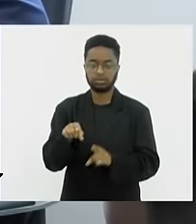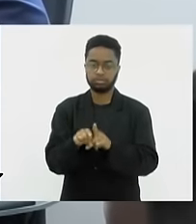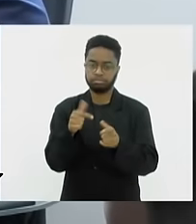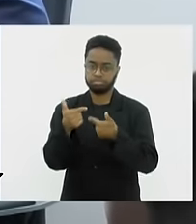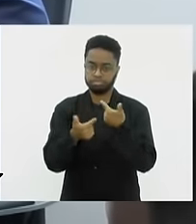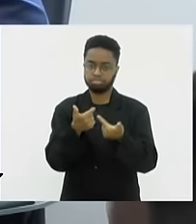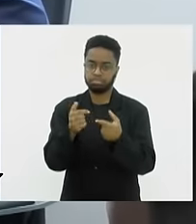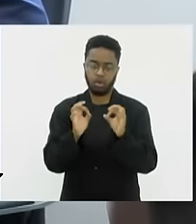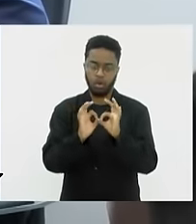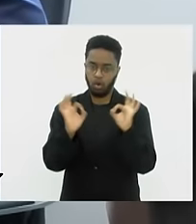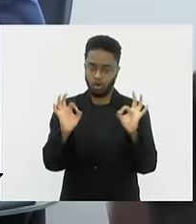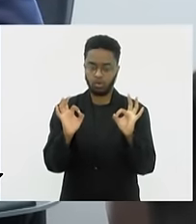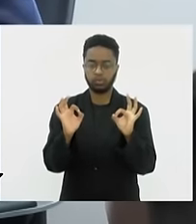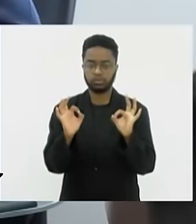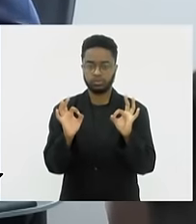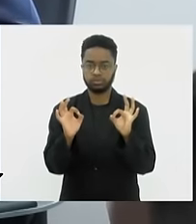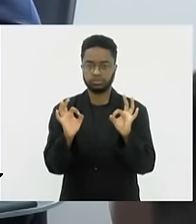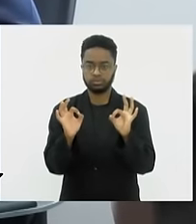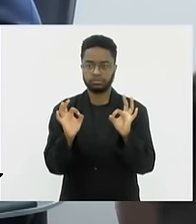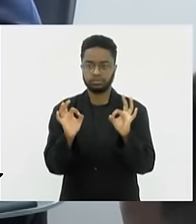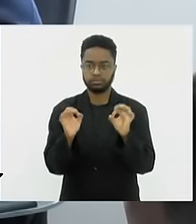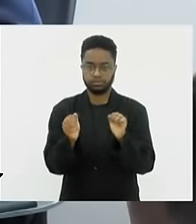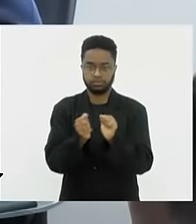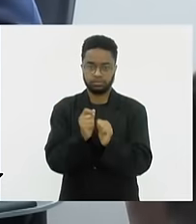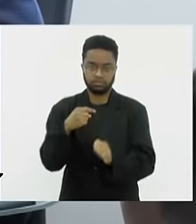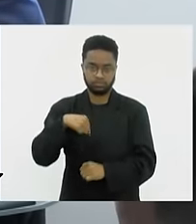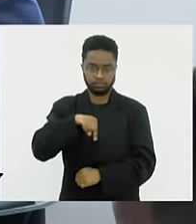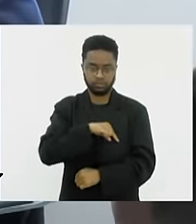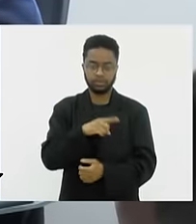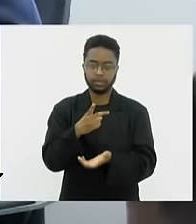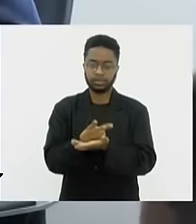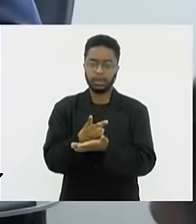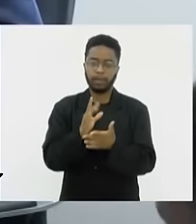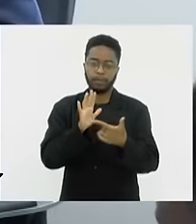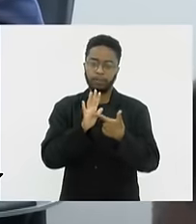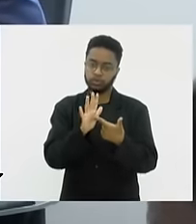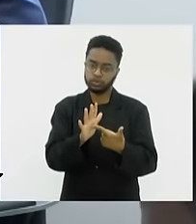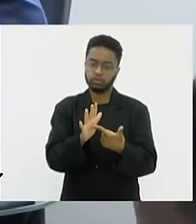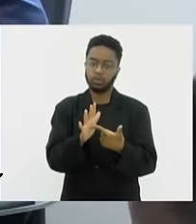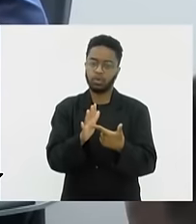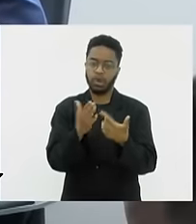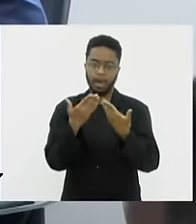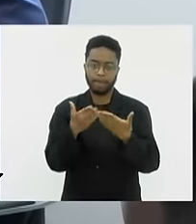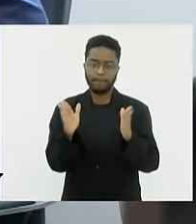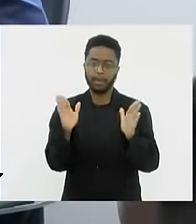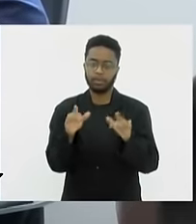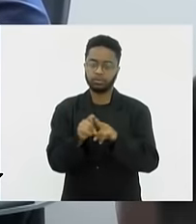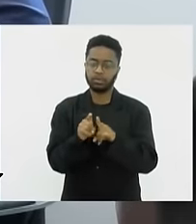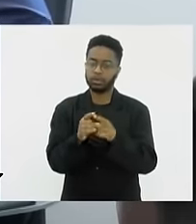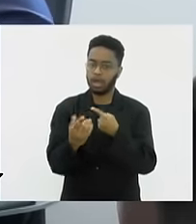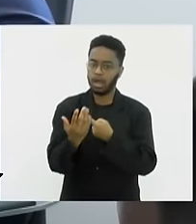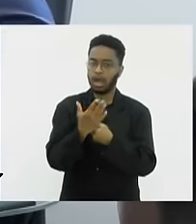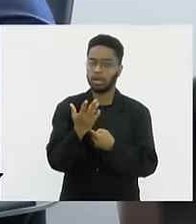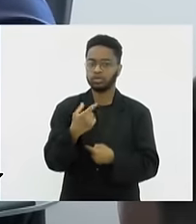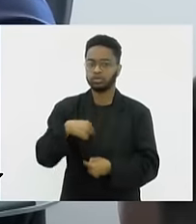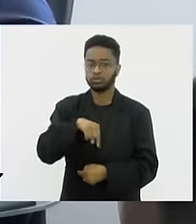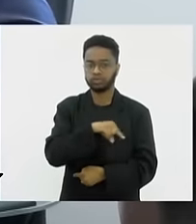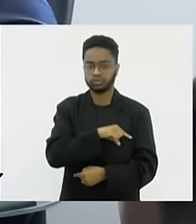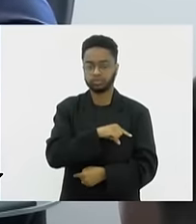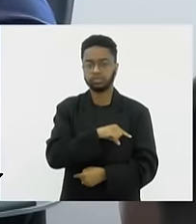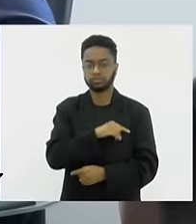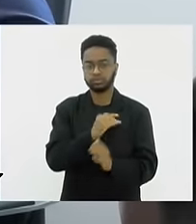trabalho e conosco sempre se mostrou muito solícito, foi um dos que contribuiu